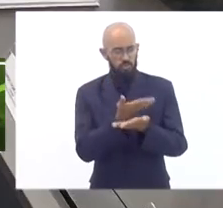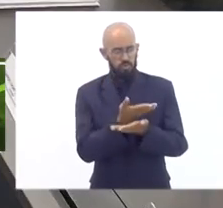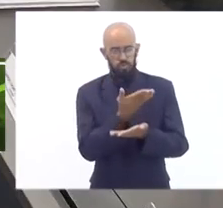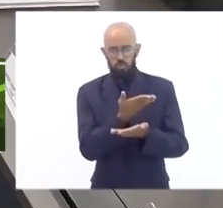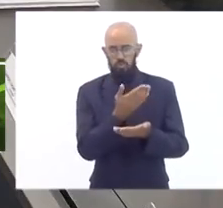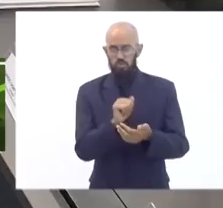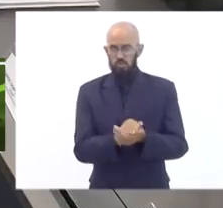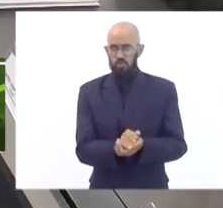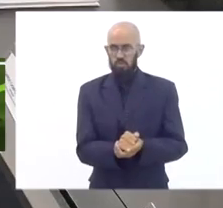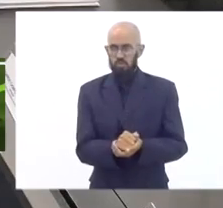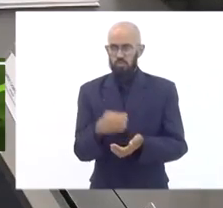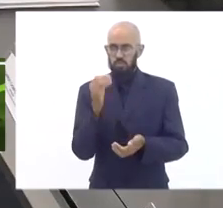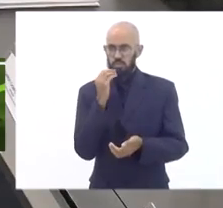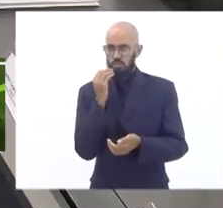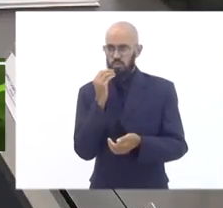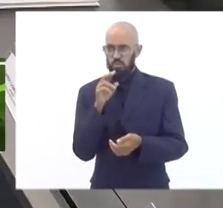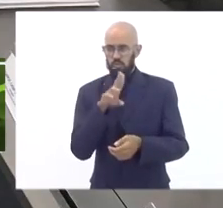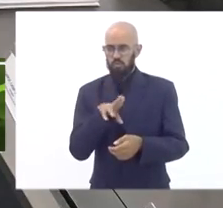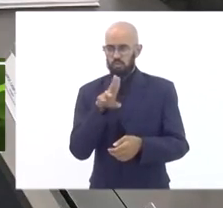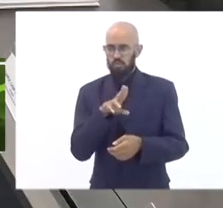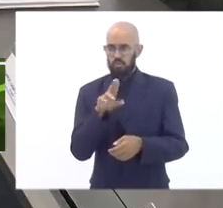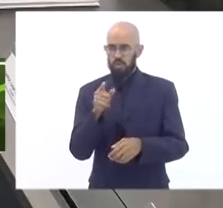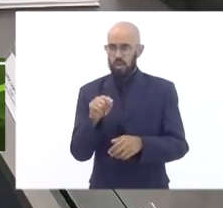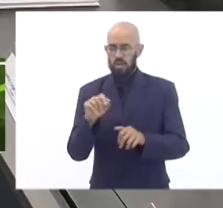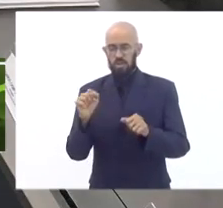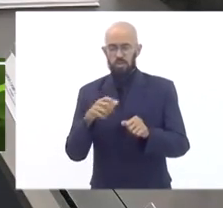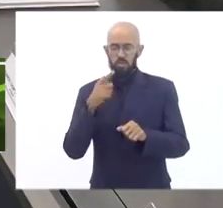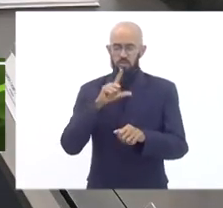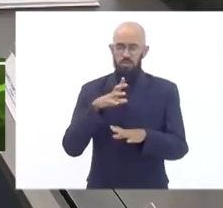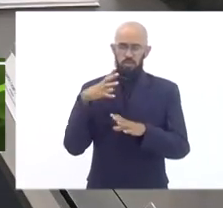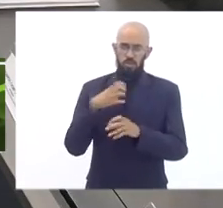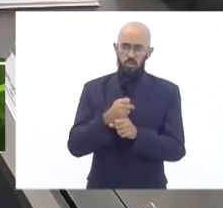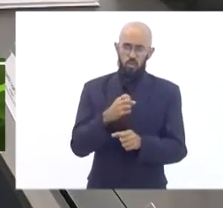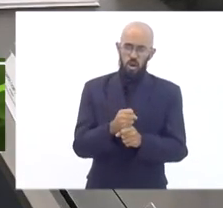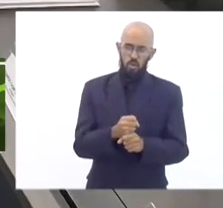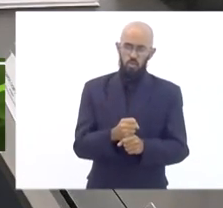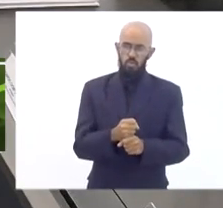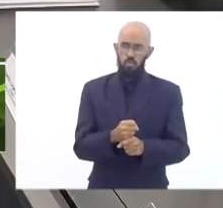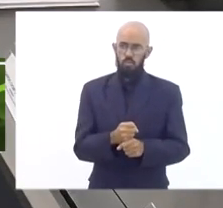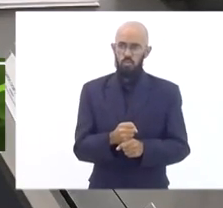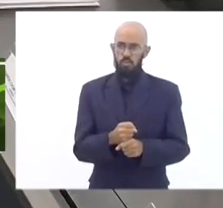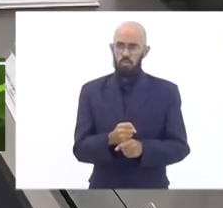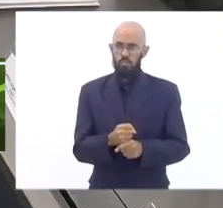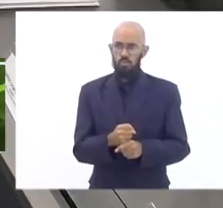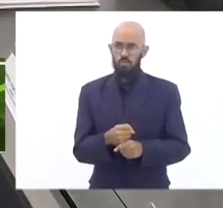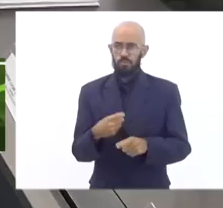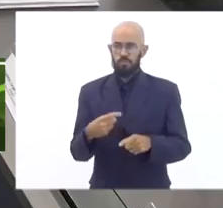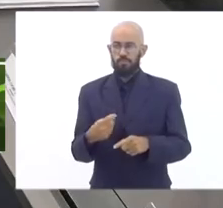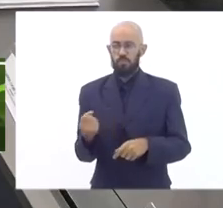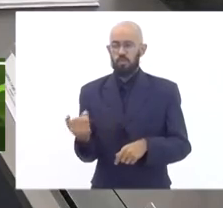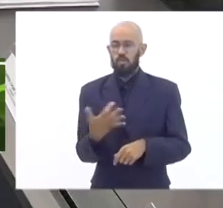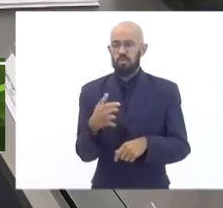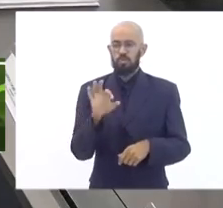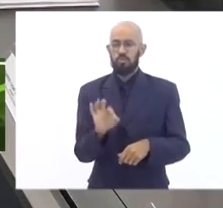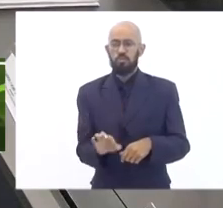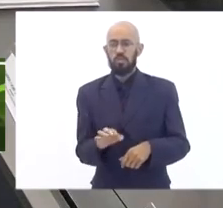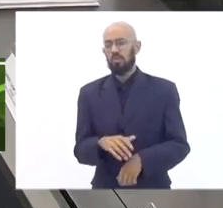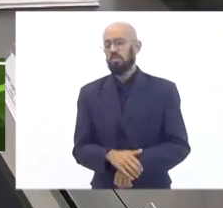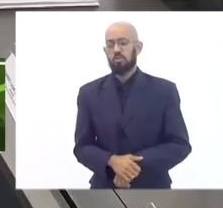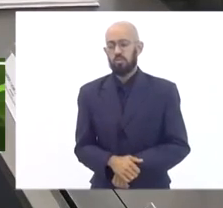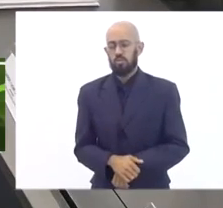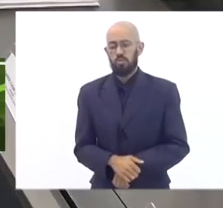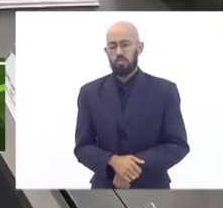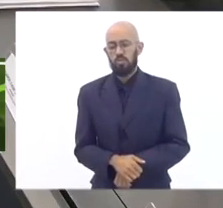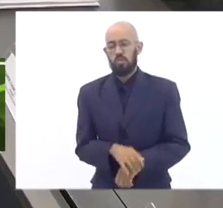tirar proveito disso, não é? E ter algum dimensionamento do que, entendeu, deputado Matado? Quanto representa, né, no